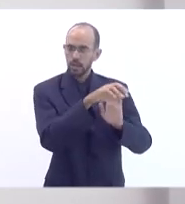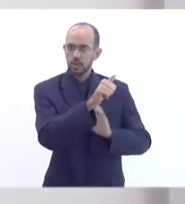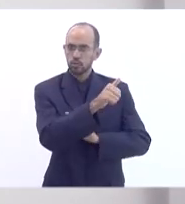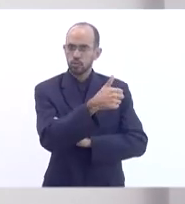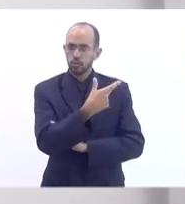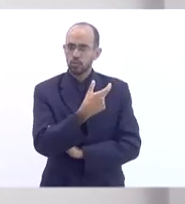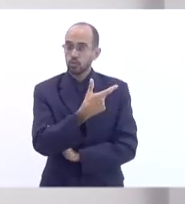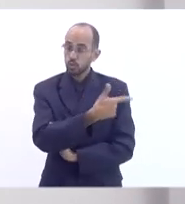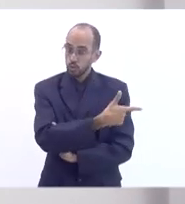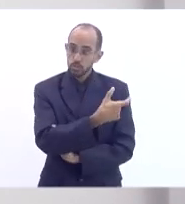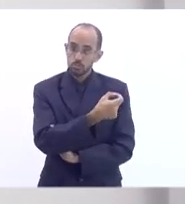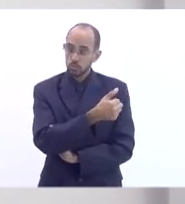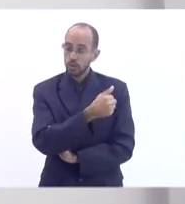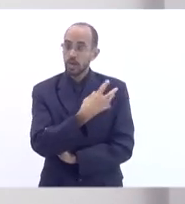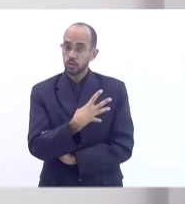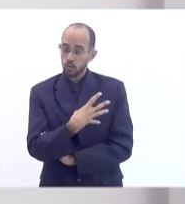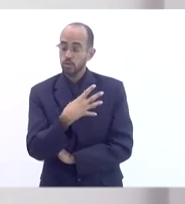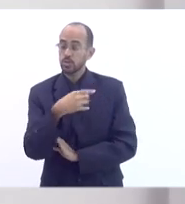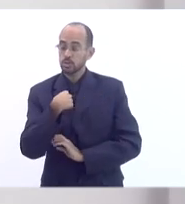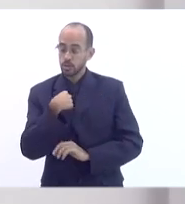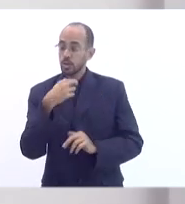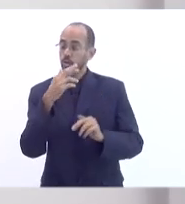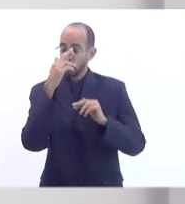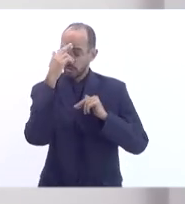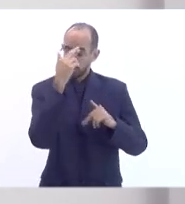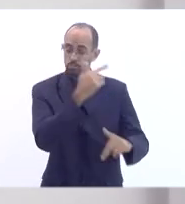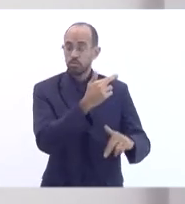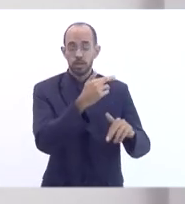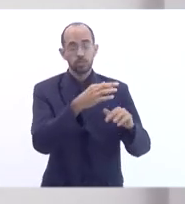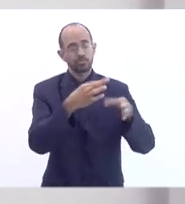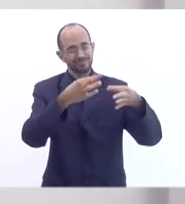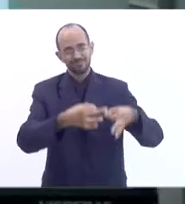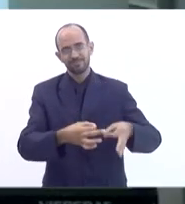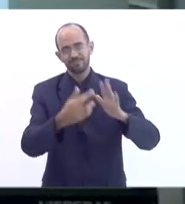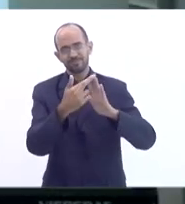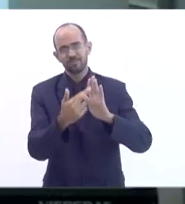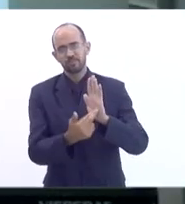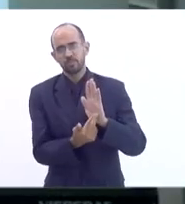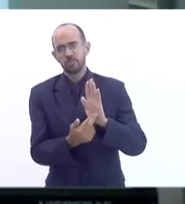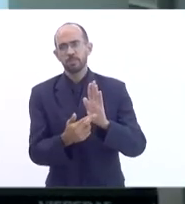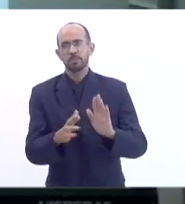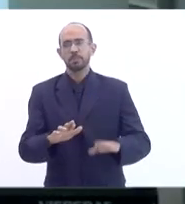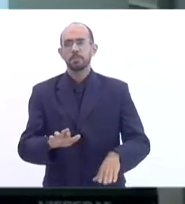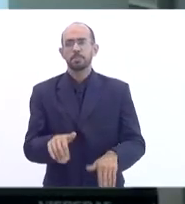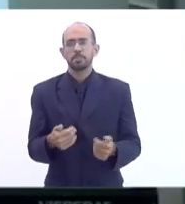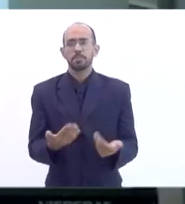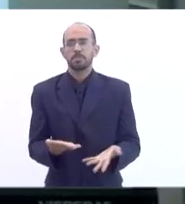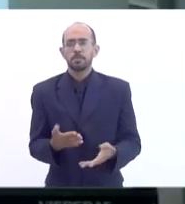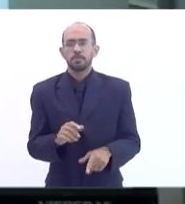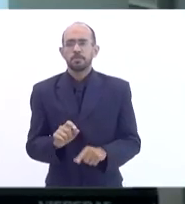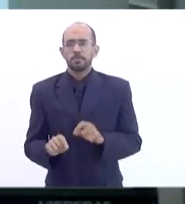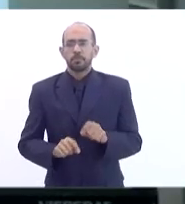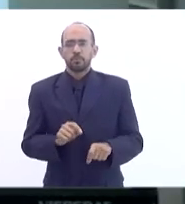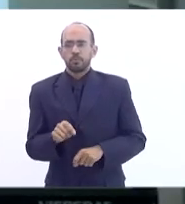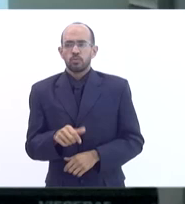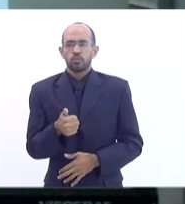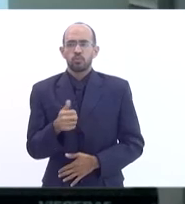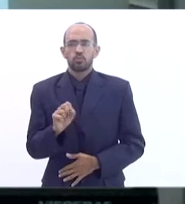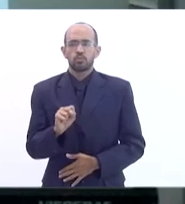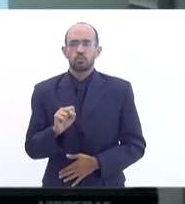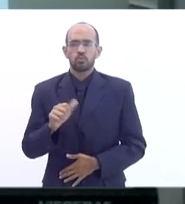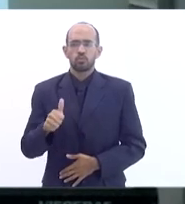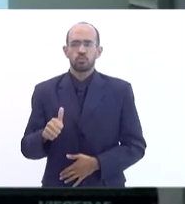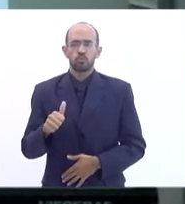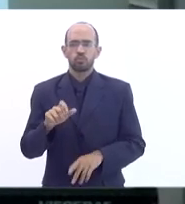2014 então eu sigo à risca é a então paramos isso Beleza 181